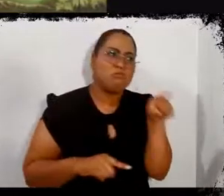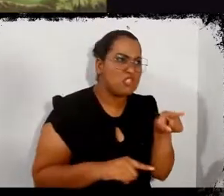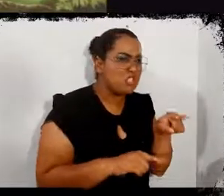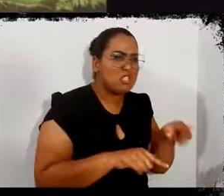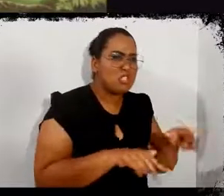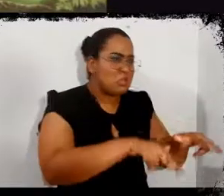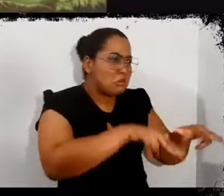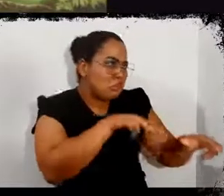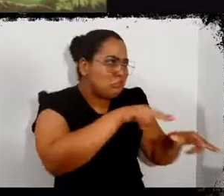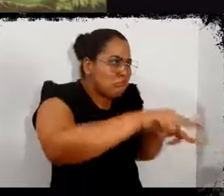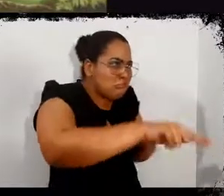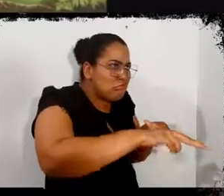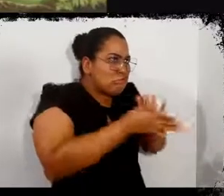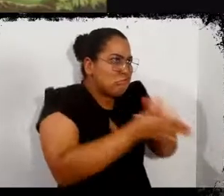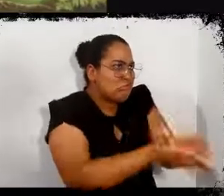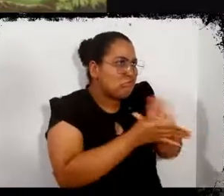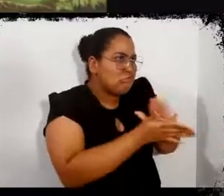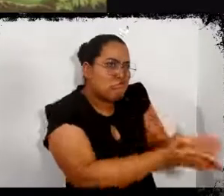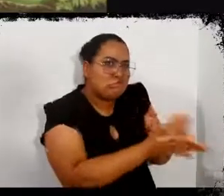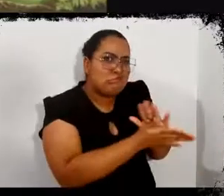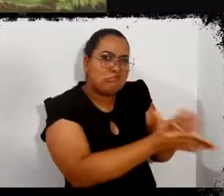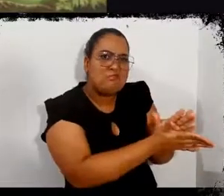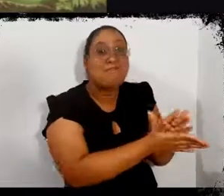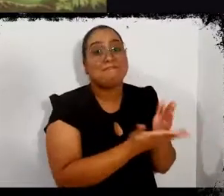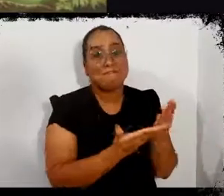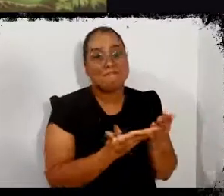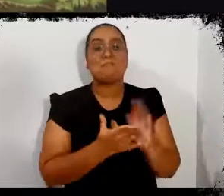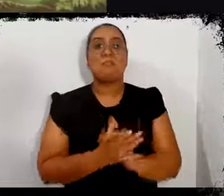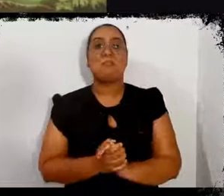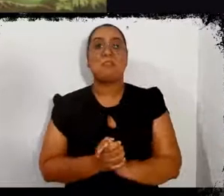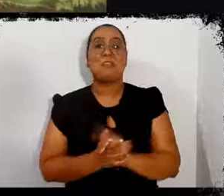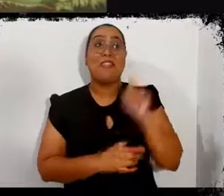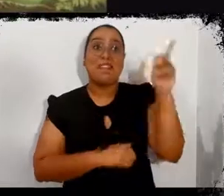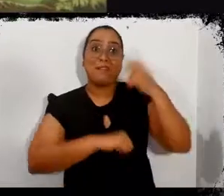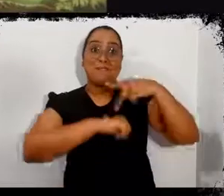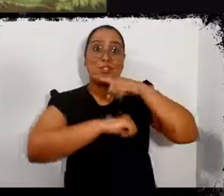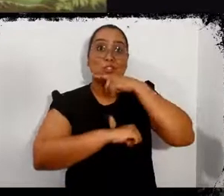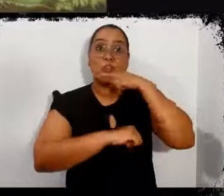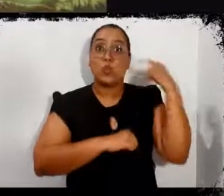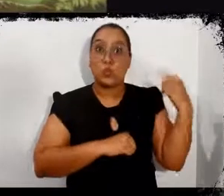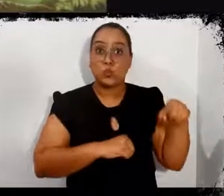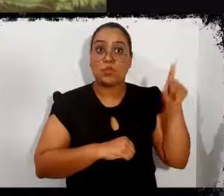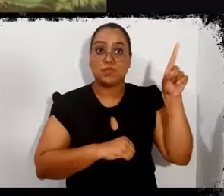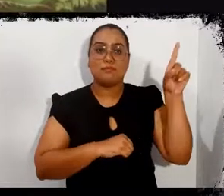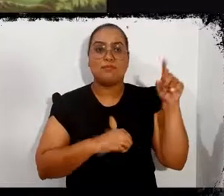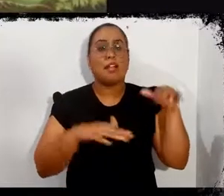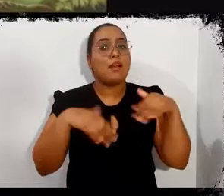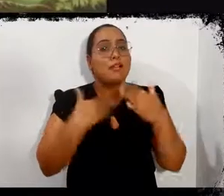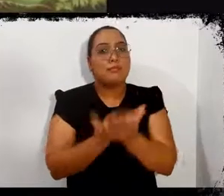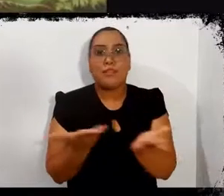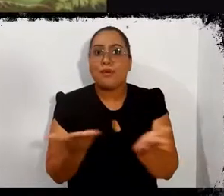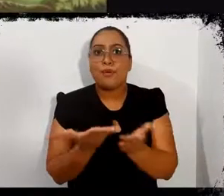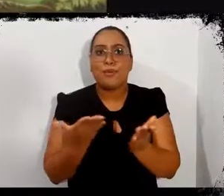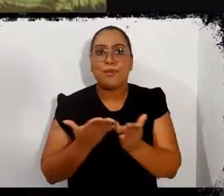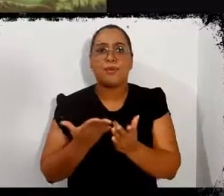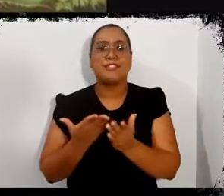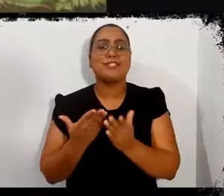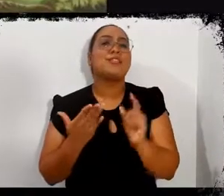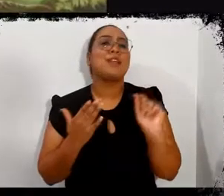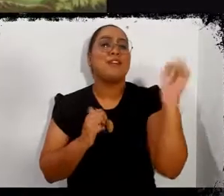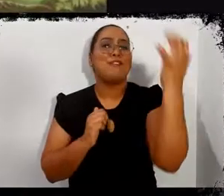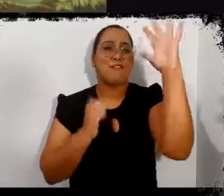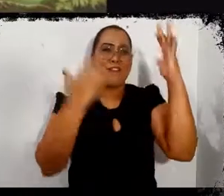para Baba Yaga, antes de entrarem nos domínios da velha divindade,